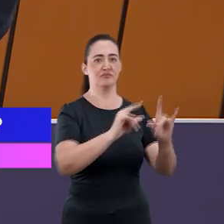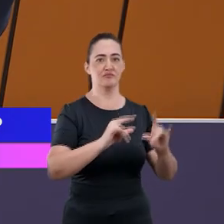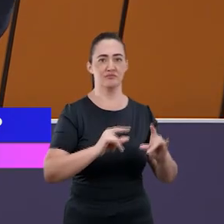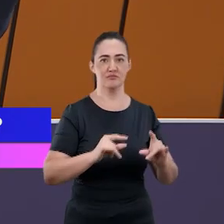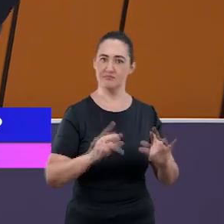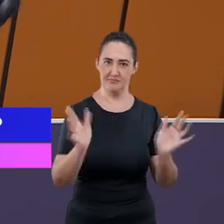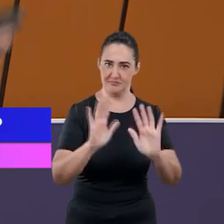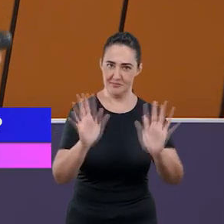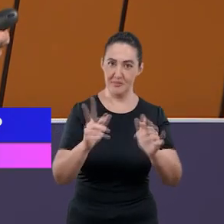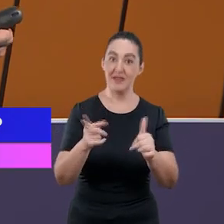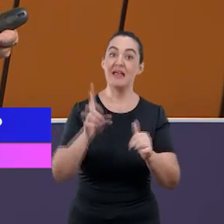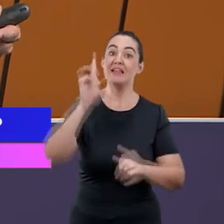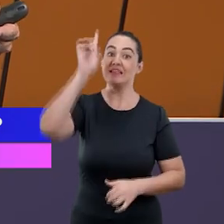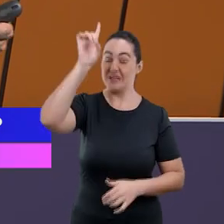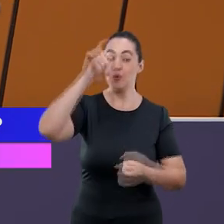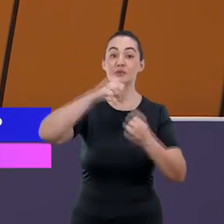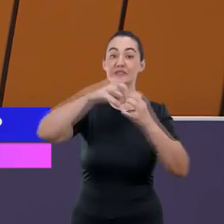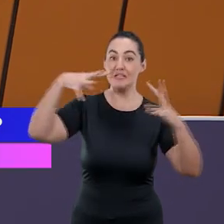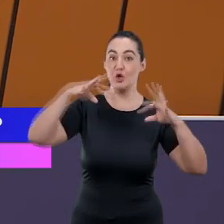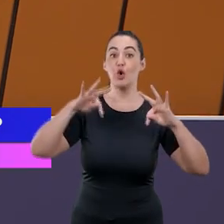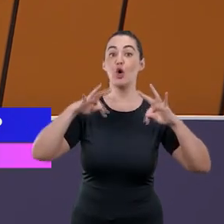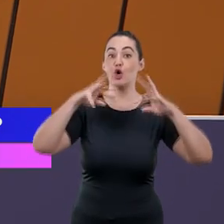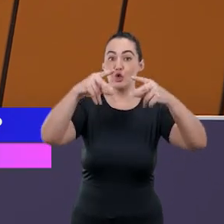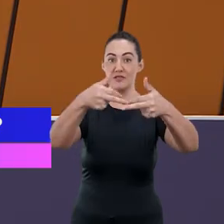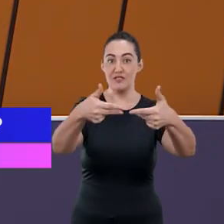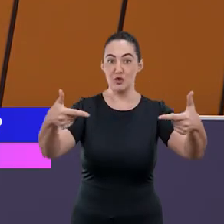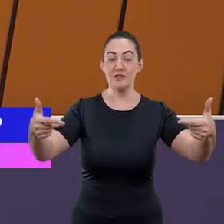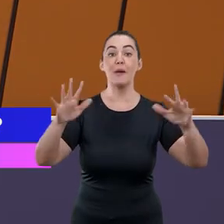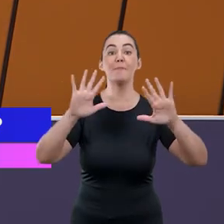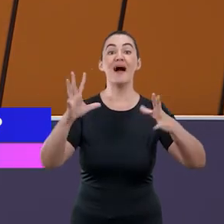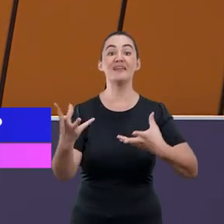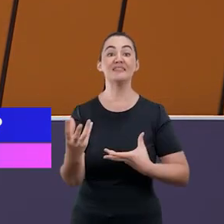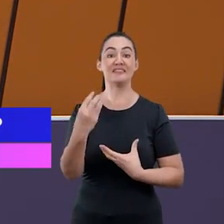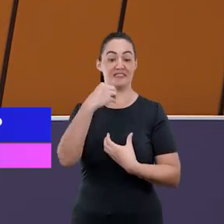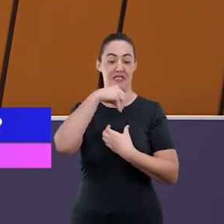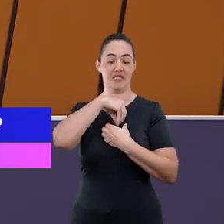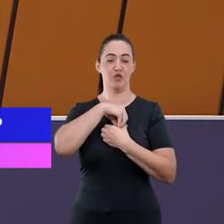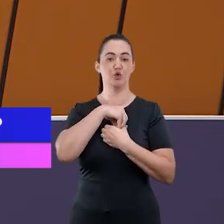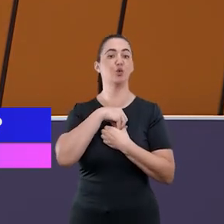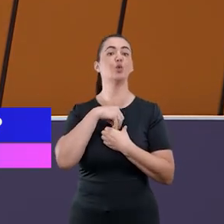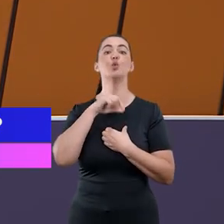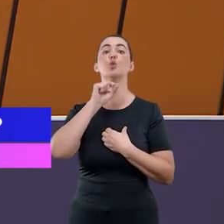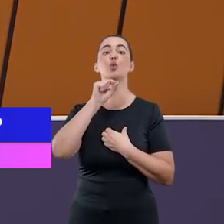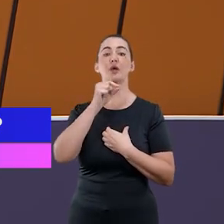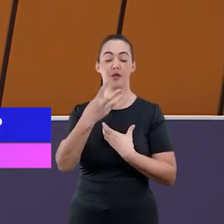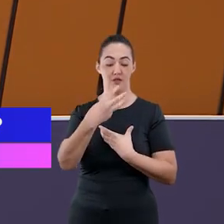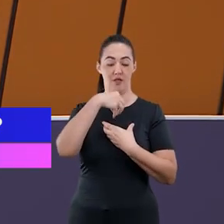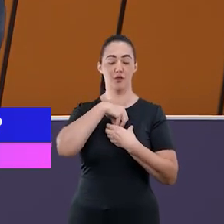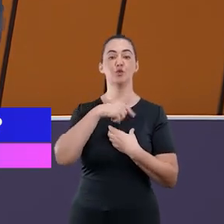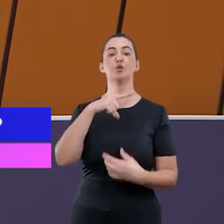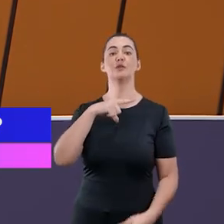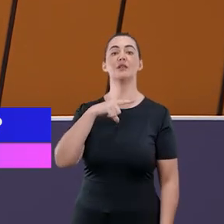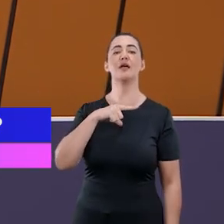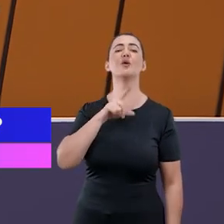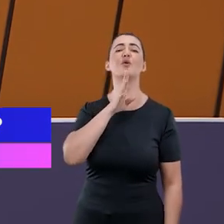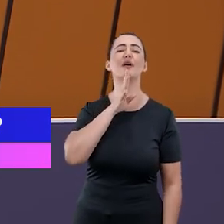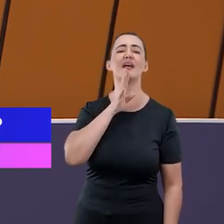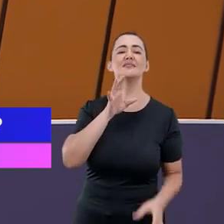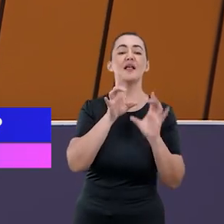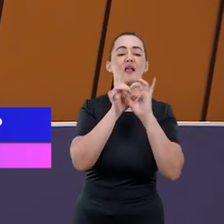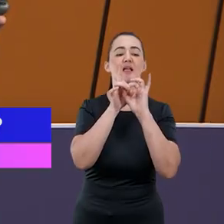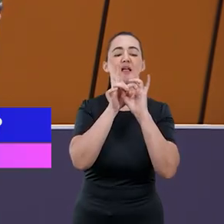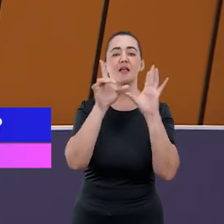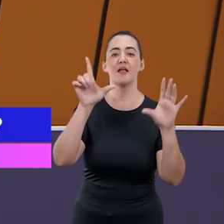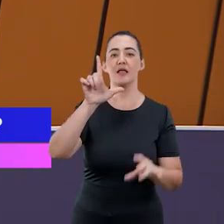chamamos de liberdade. Apenas seres livres podem escolher se tiverem possibilidades de